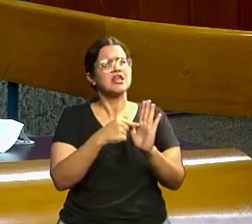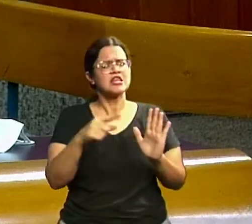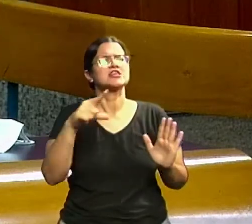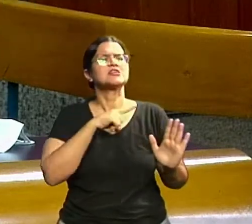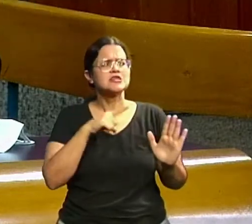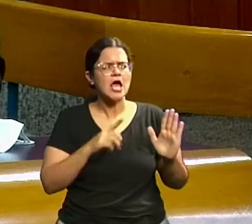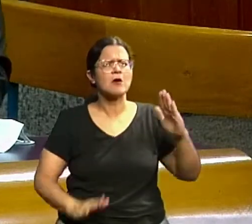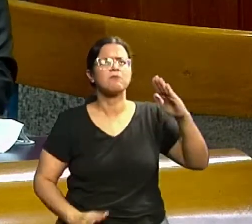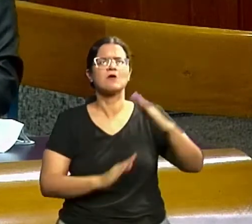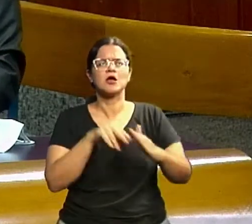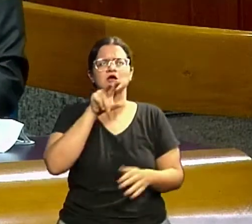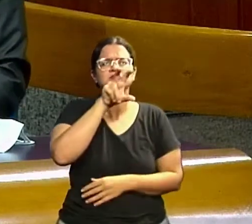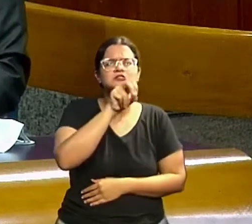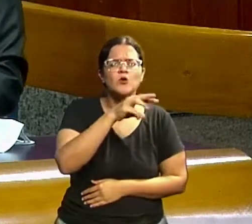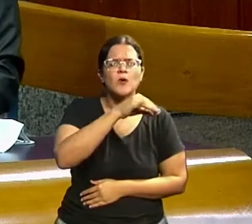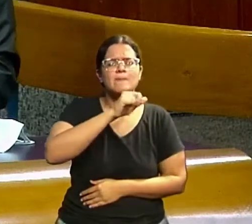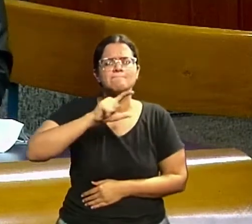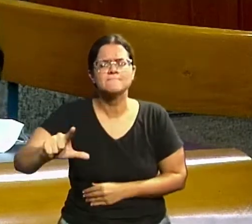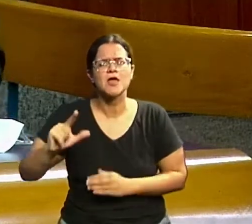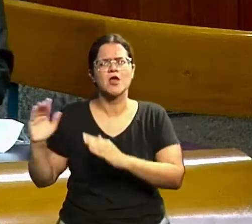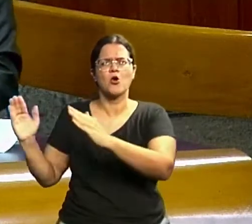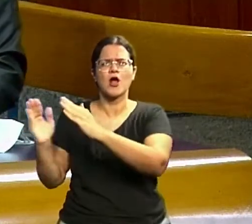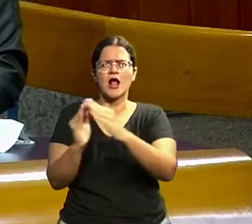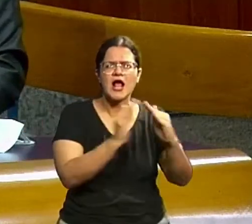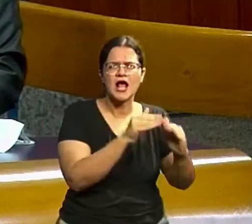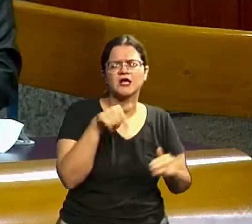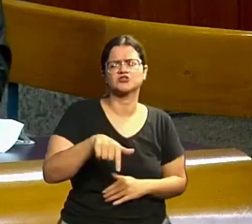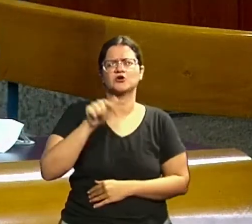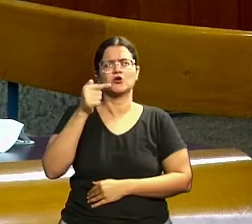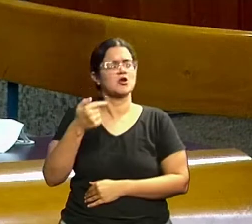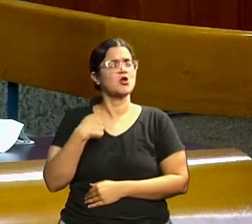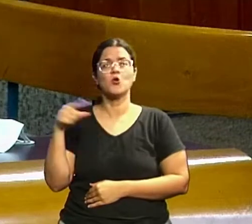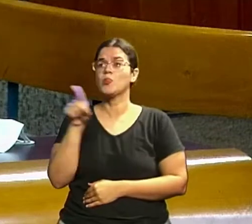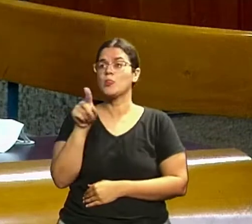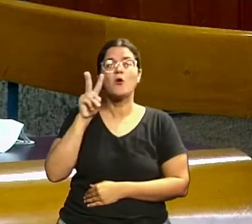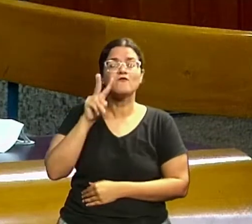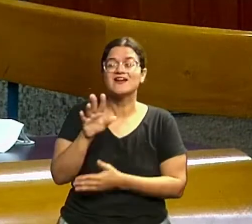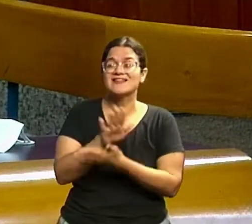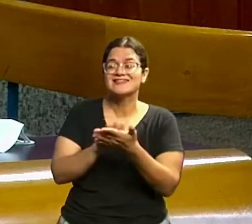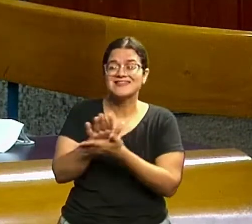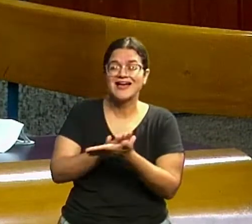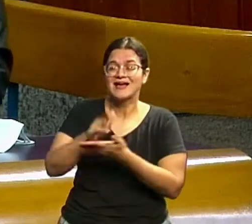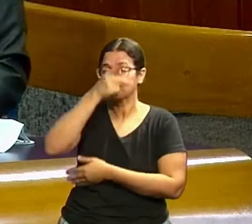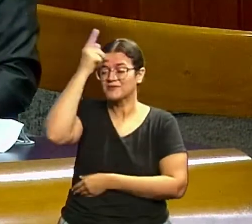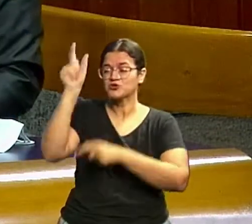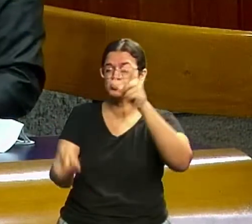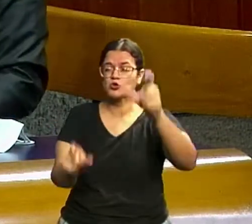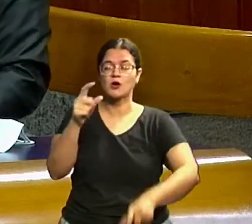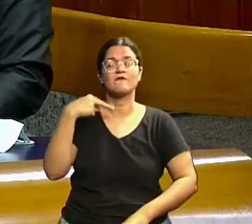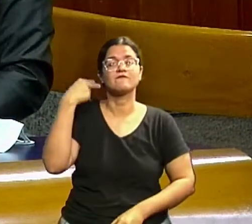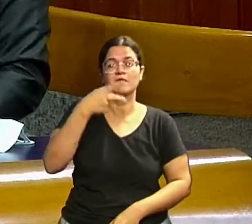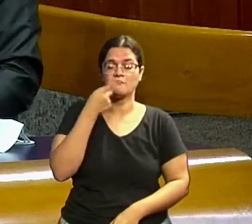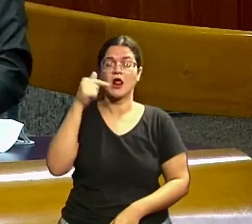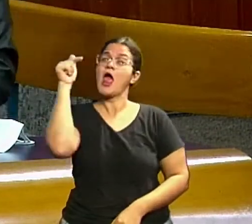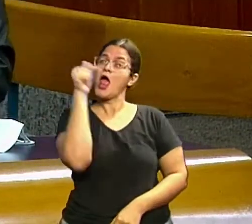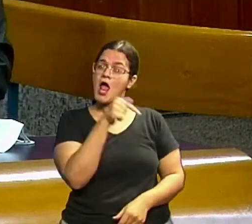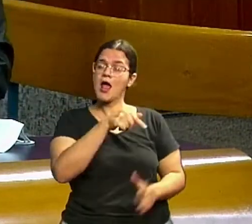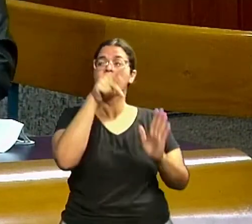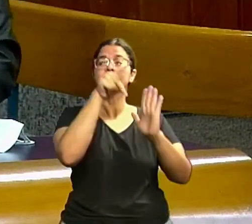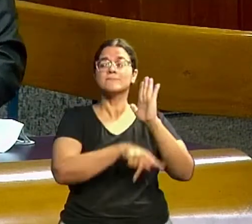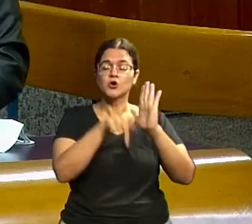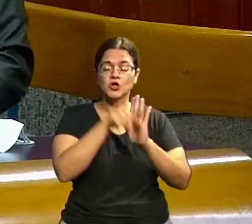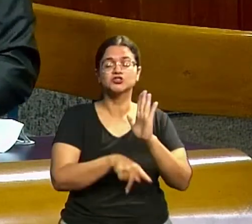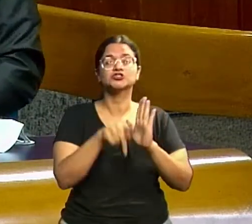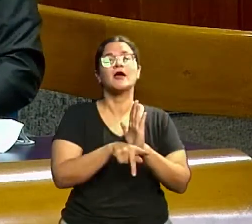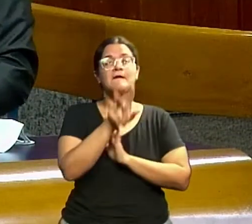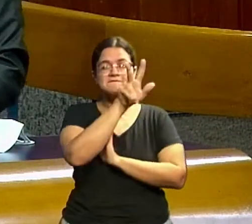contempla 50 mil imóveis em Goiânia. Eu não vi um vereador dizer, esse projeto de